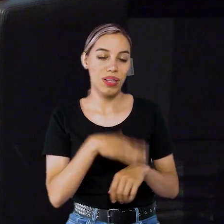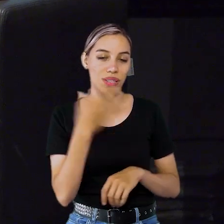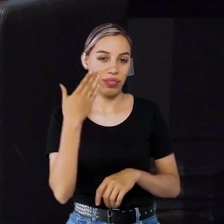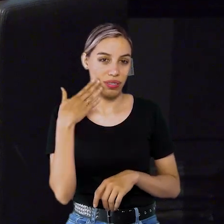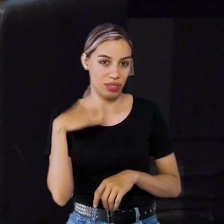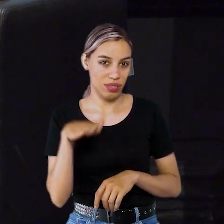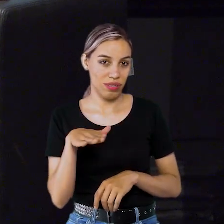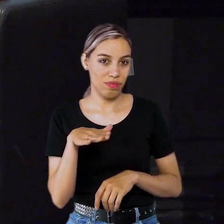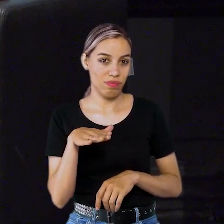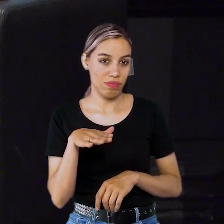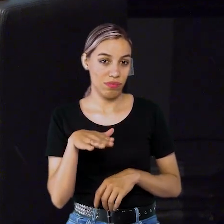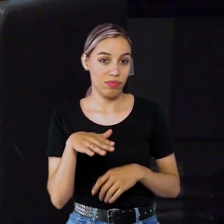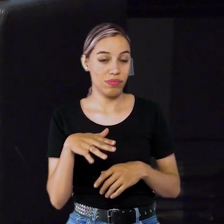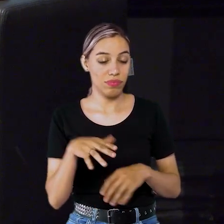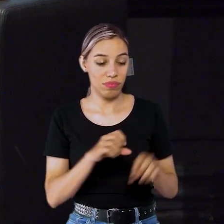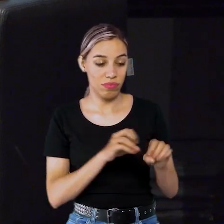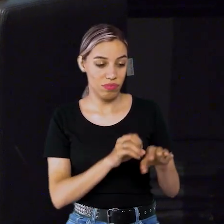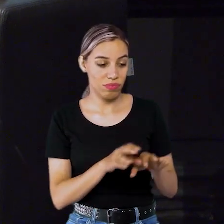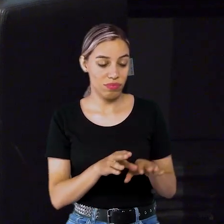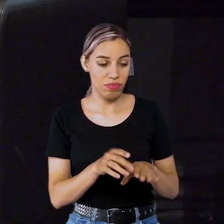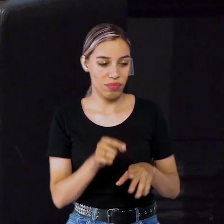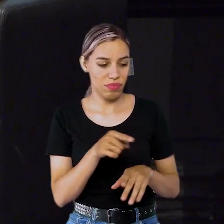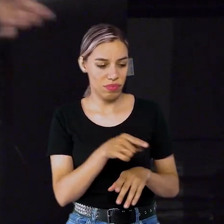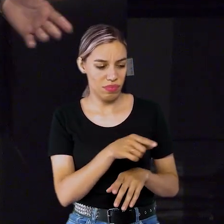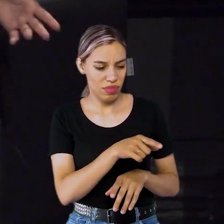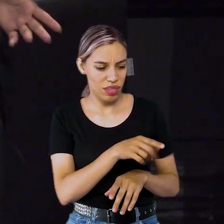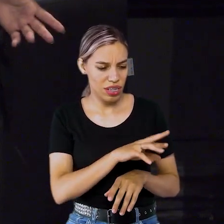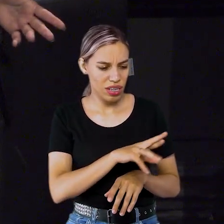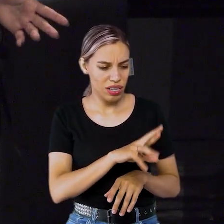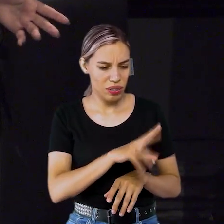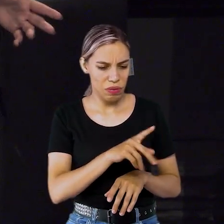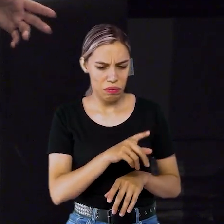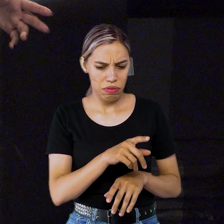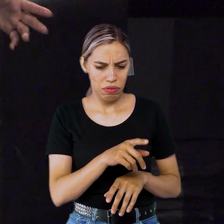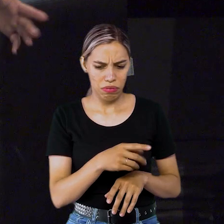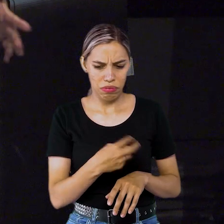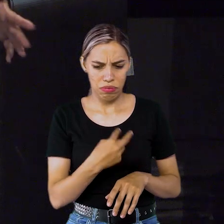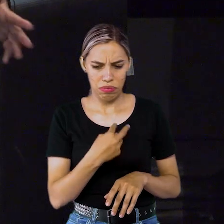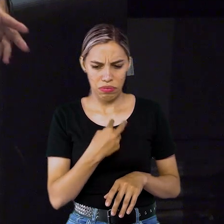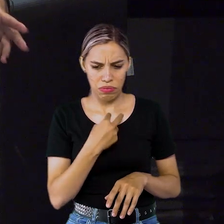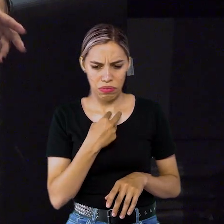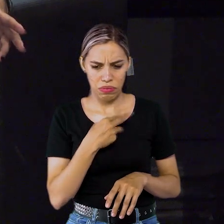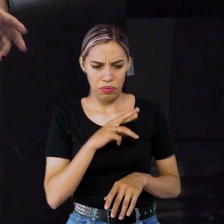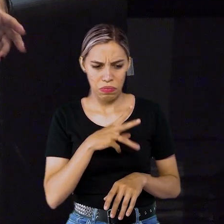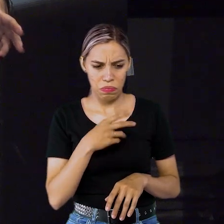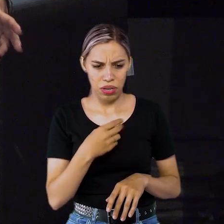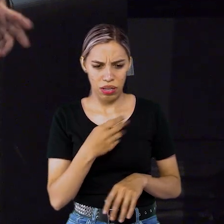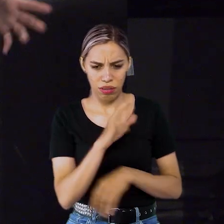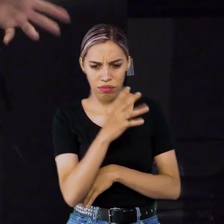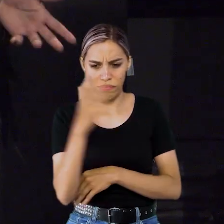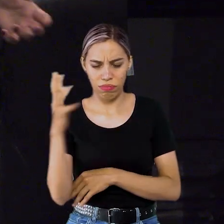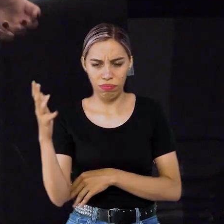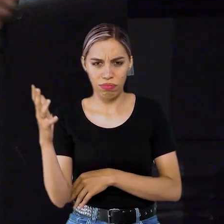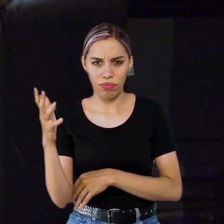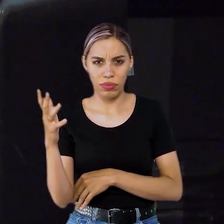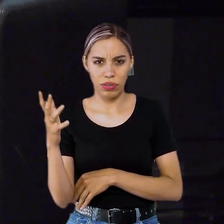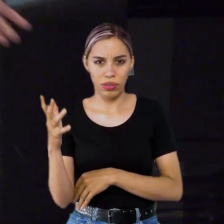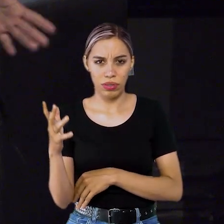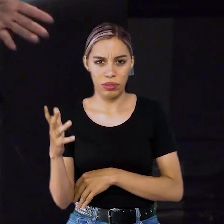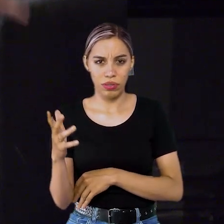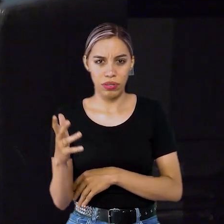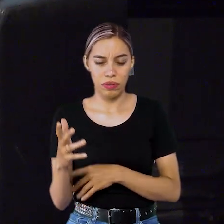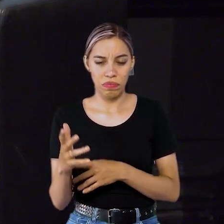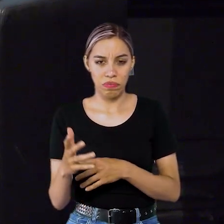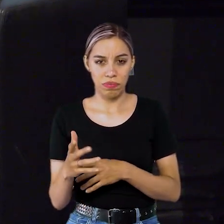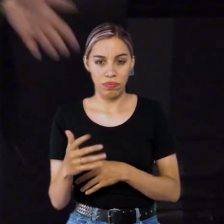crianças, né? São ensinadas isso, que elas não fazem parte da natureza, né? De fato. E aquilo